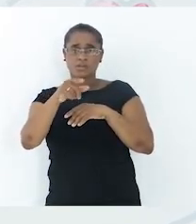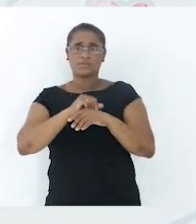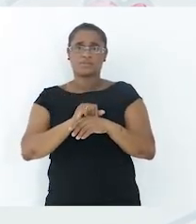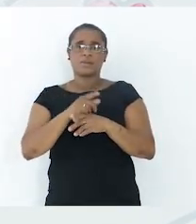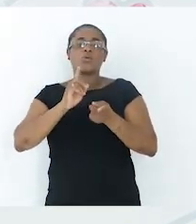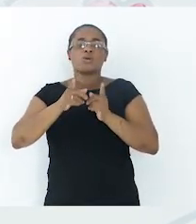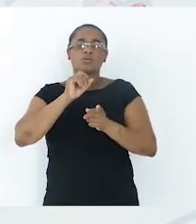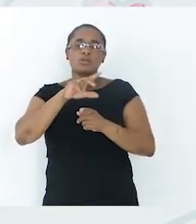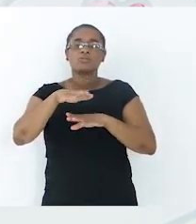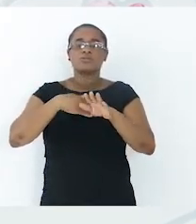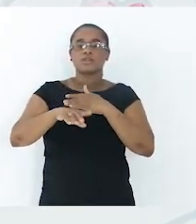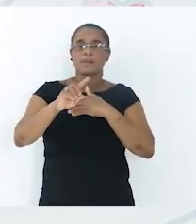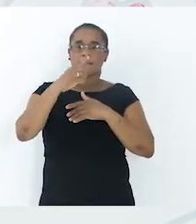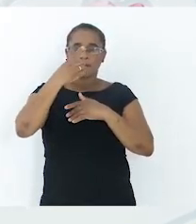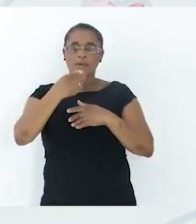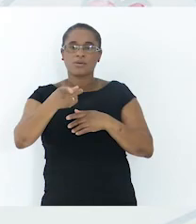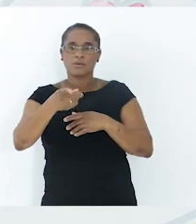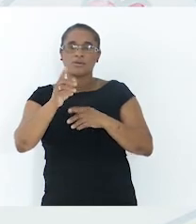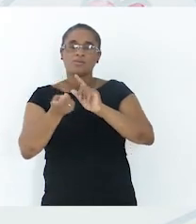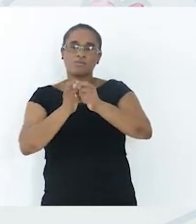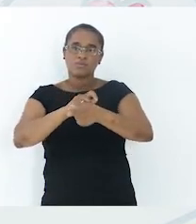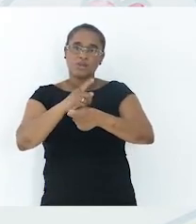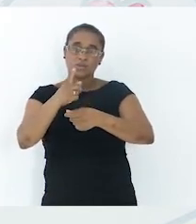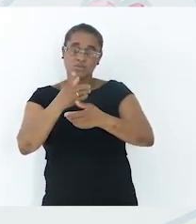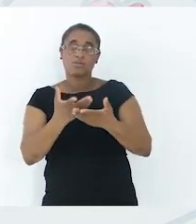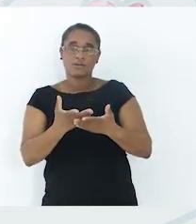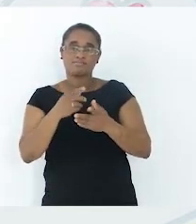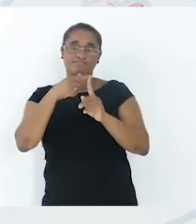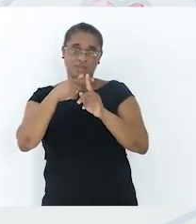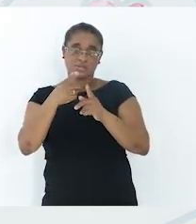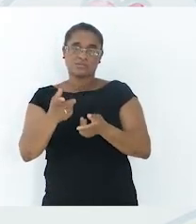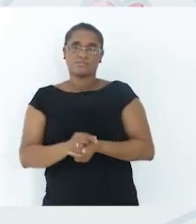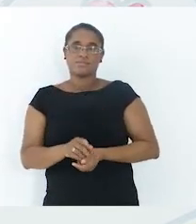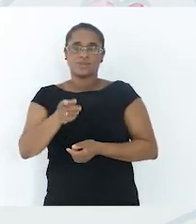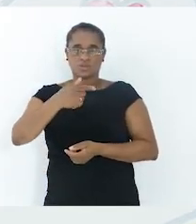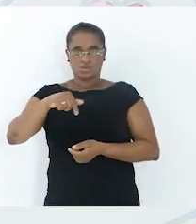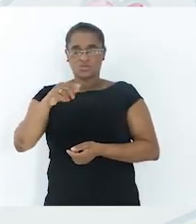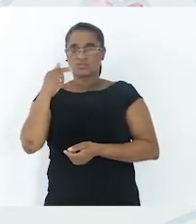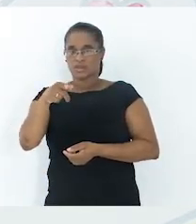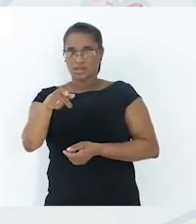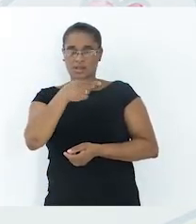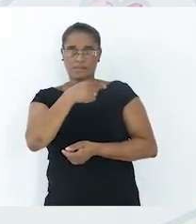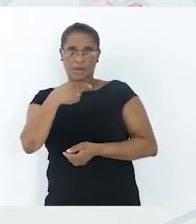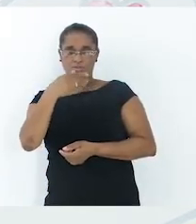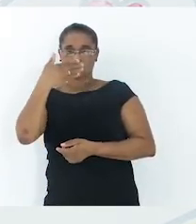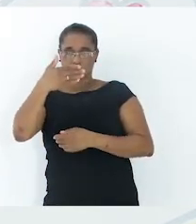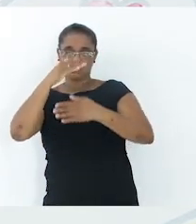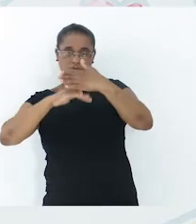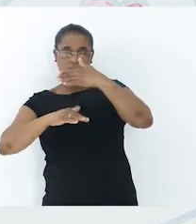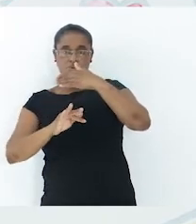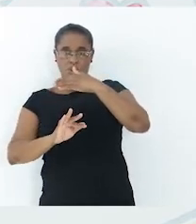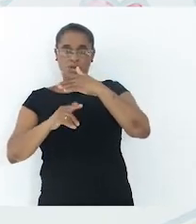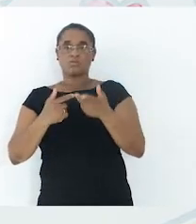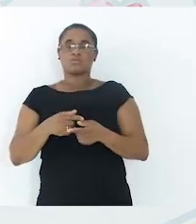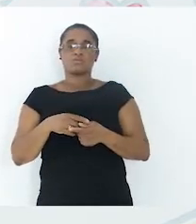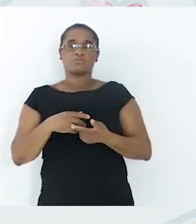que é que devemos fazer primeiro? Transformar numa adição. Nós temos menos 1 sobre 4, o